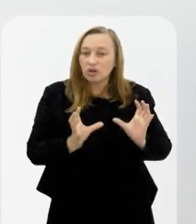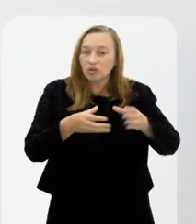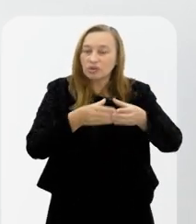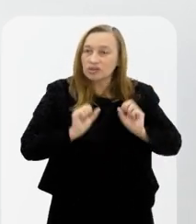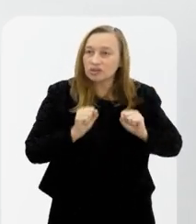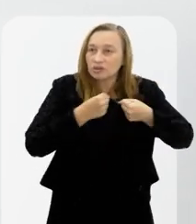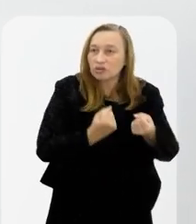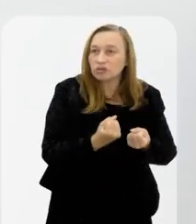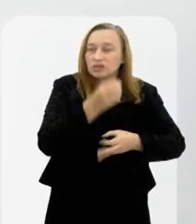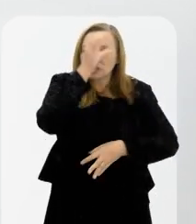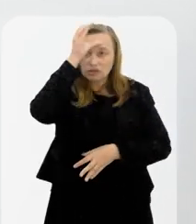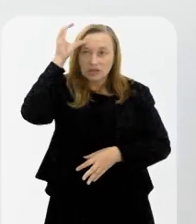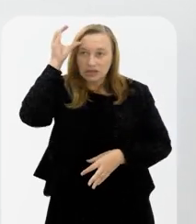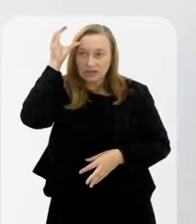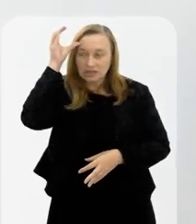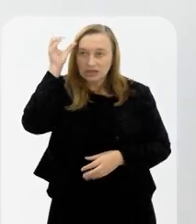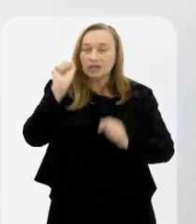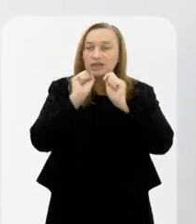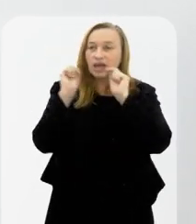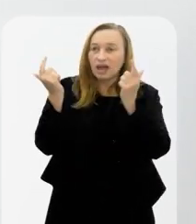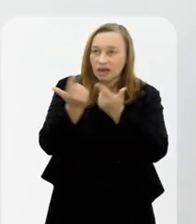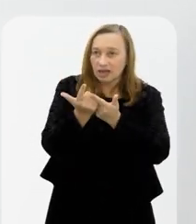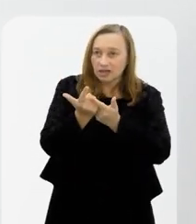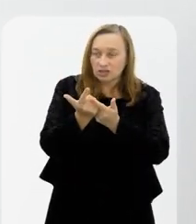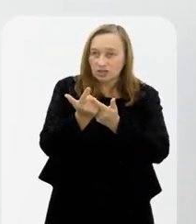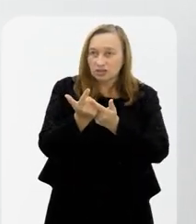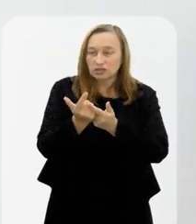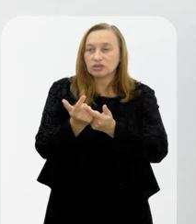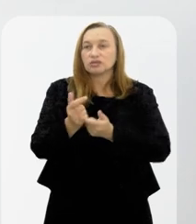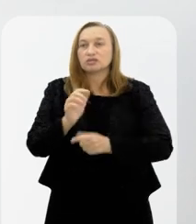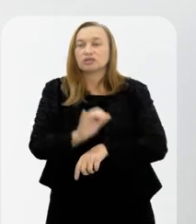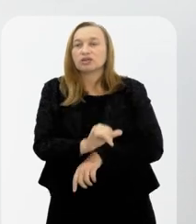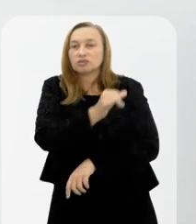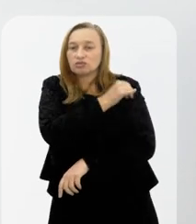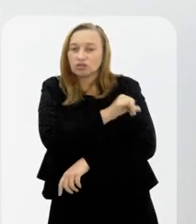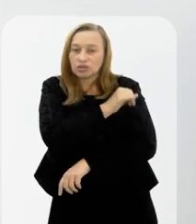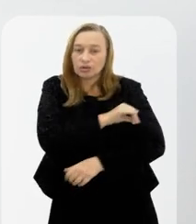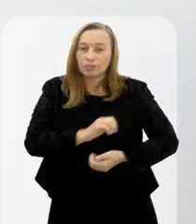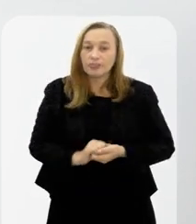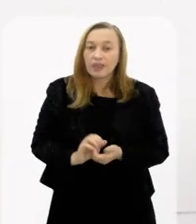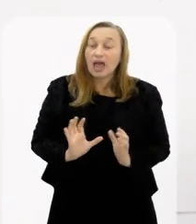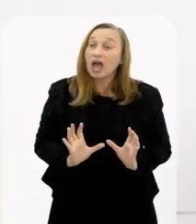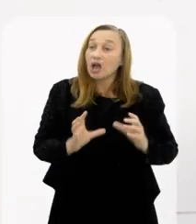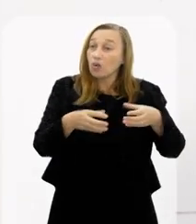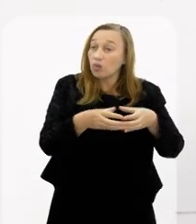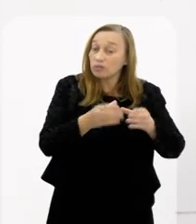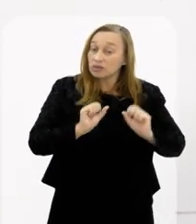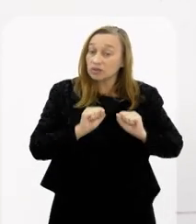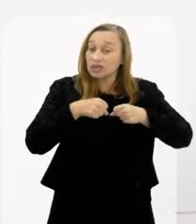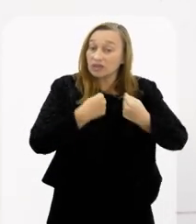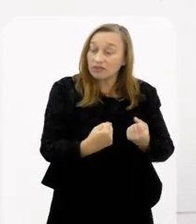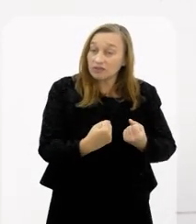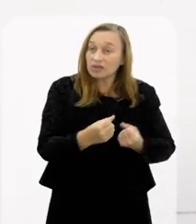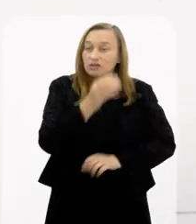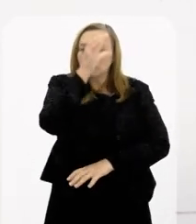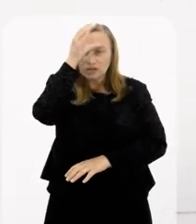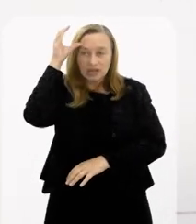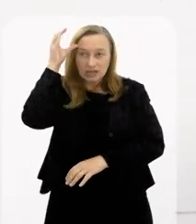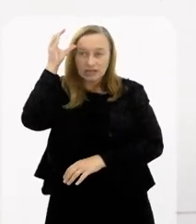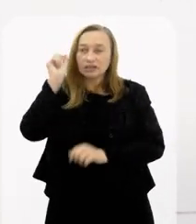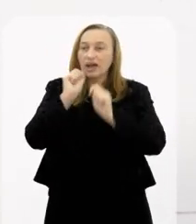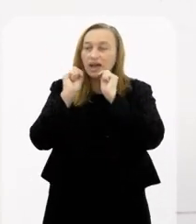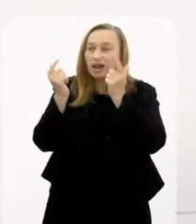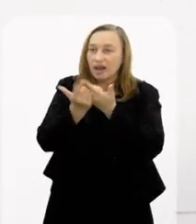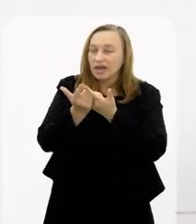comissão de defesa do consumidor da Assembleia Legislativa do Rio de Janeiro a comissão de defesa do consumidor da